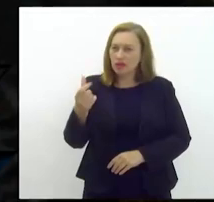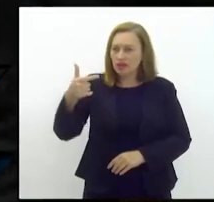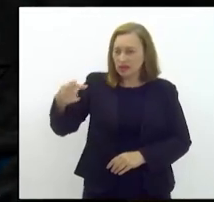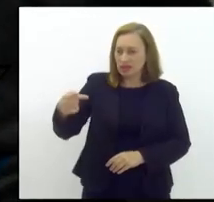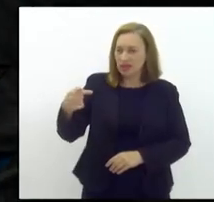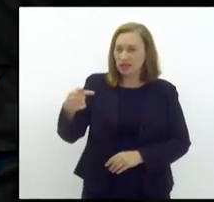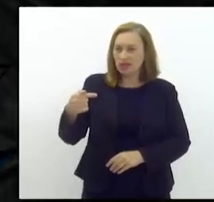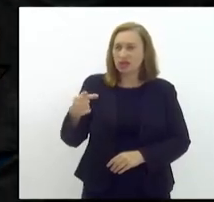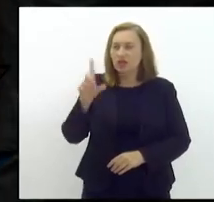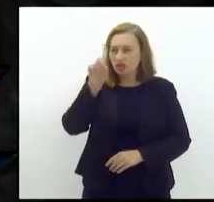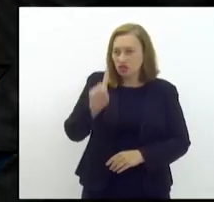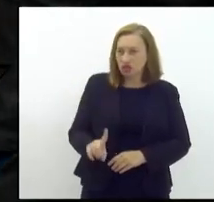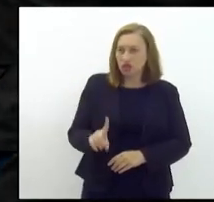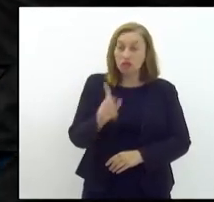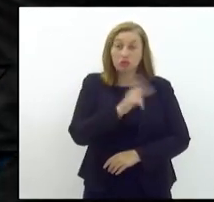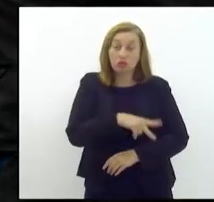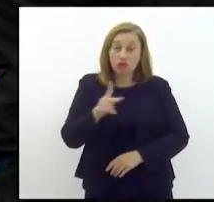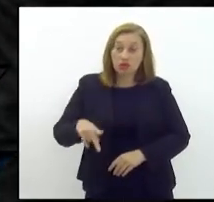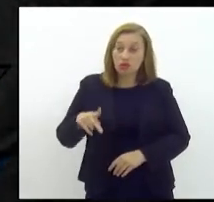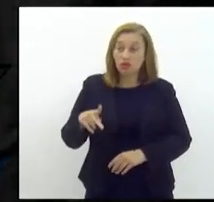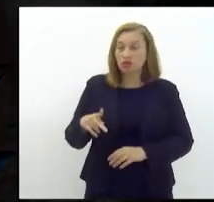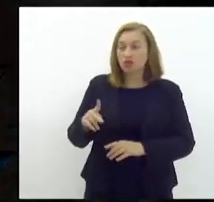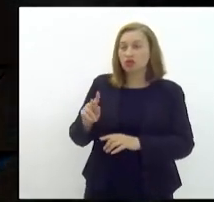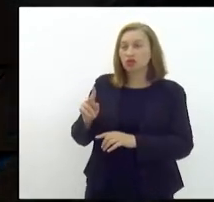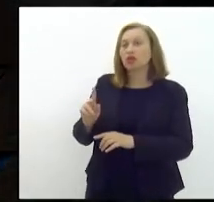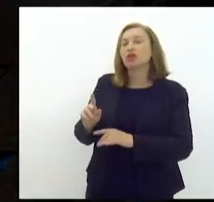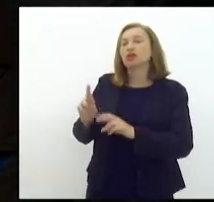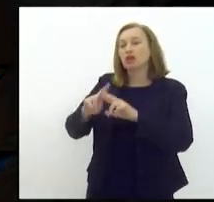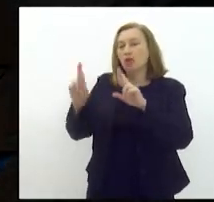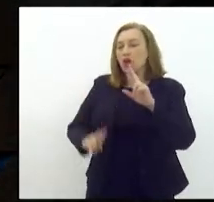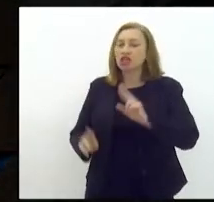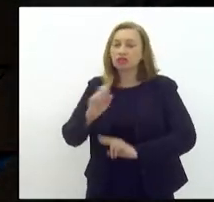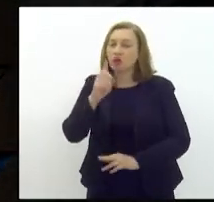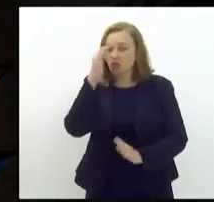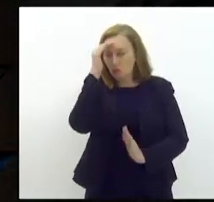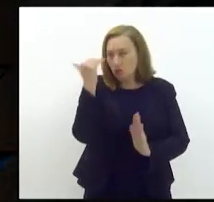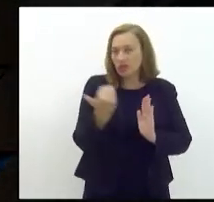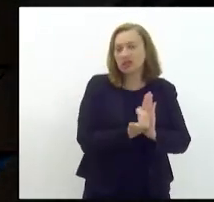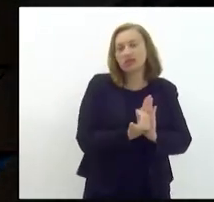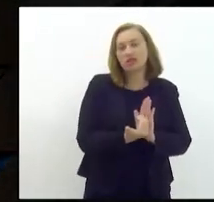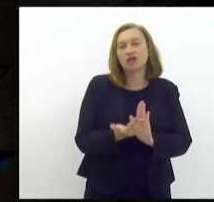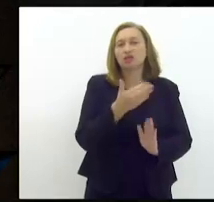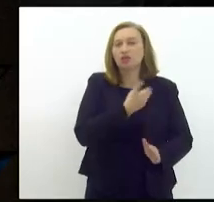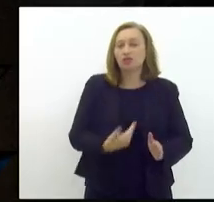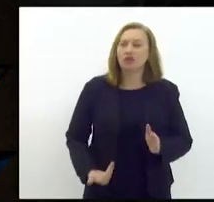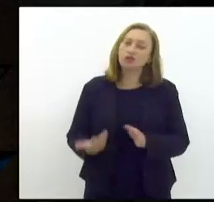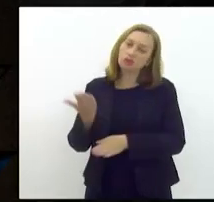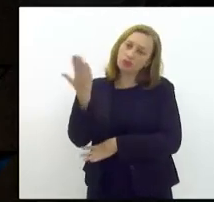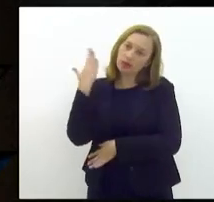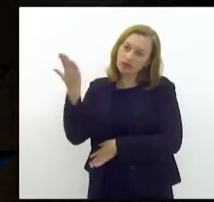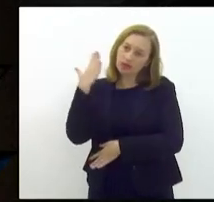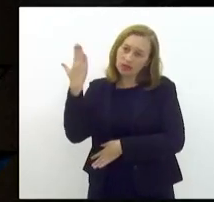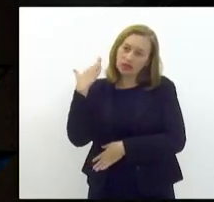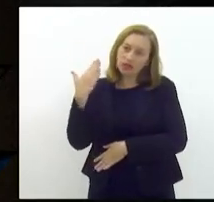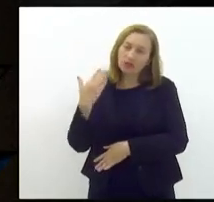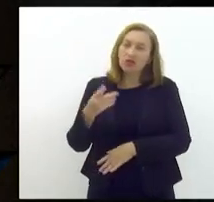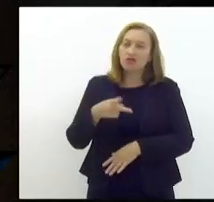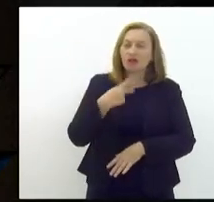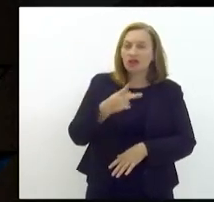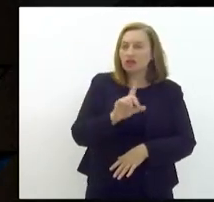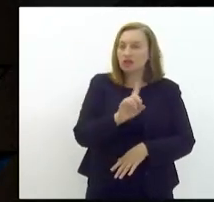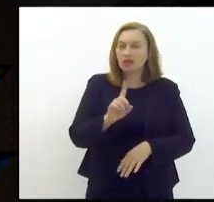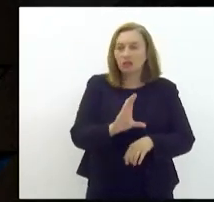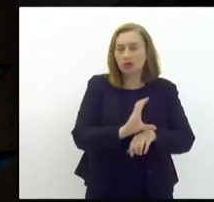docentes da UERJ e que o que infelizmente não foi cumprida pelo Governador na época com a justificativa de inconstitucionalidade